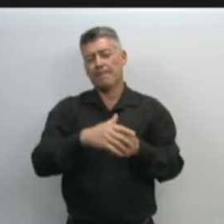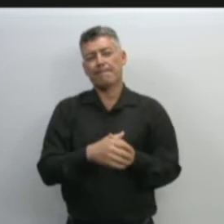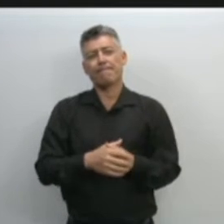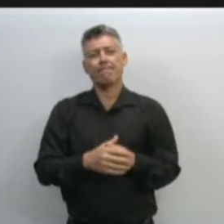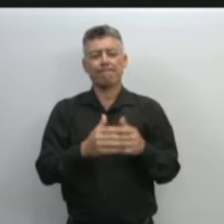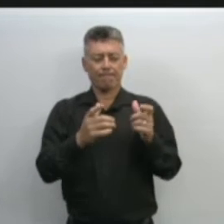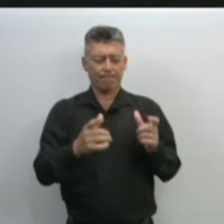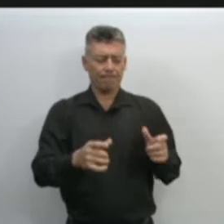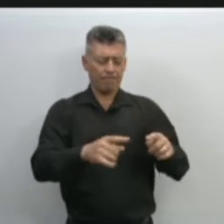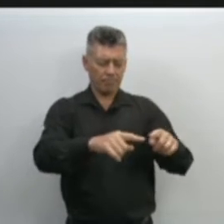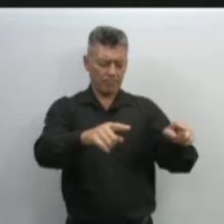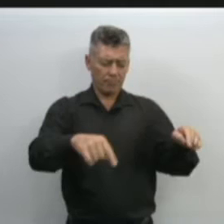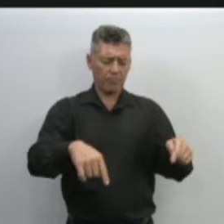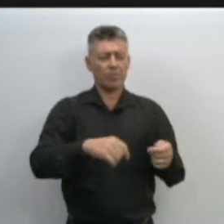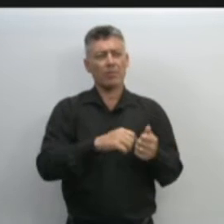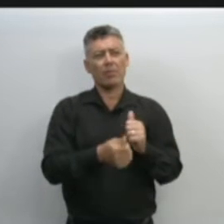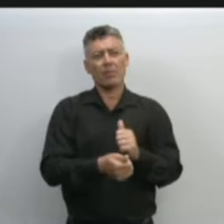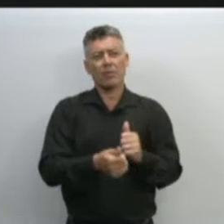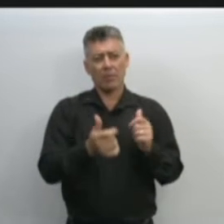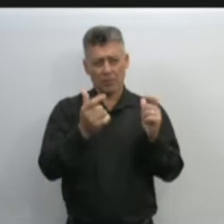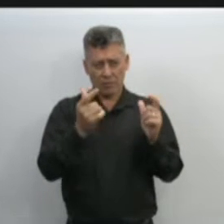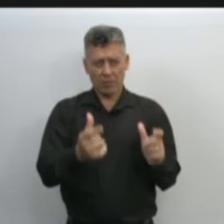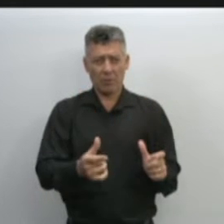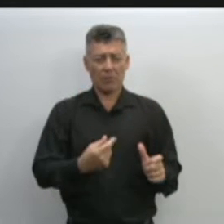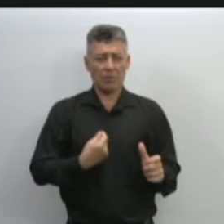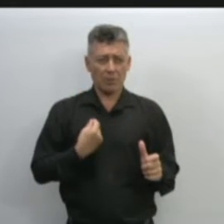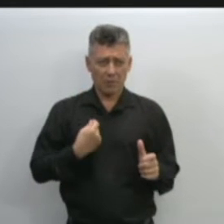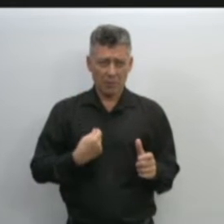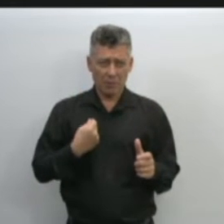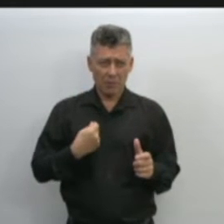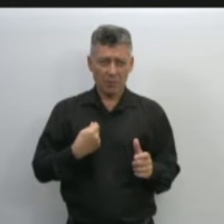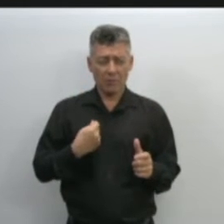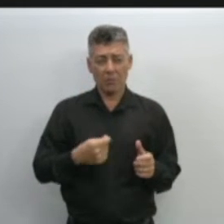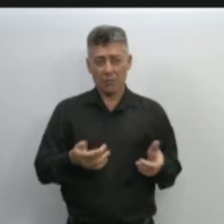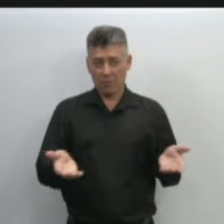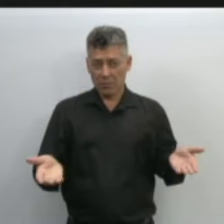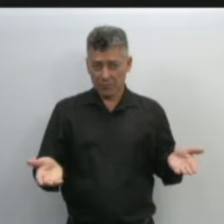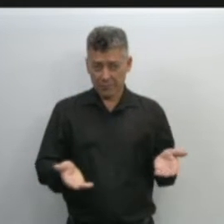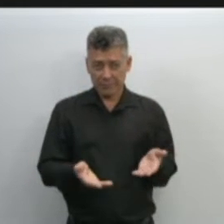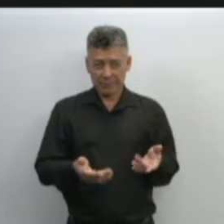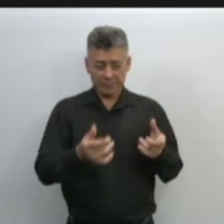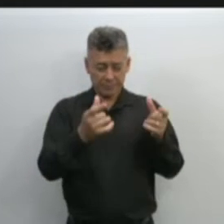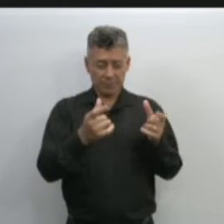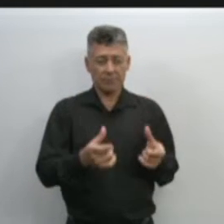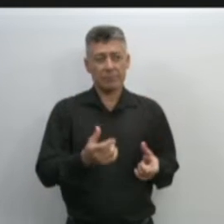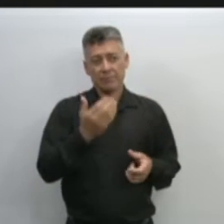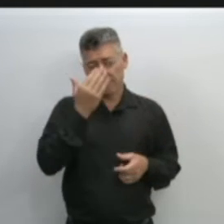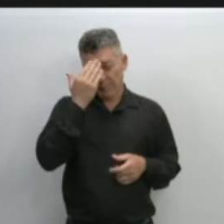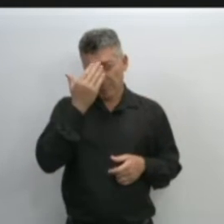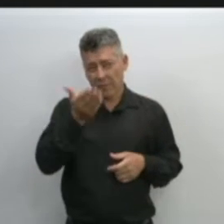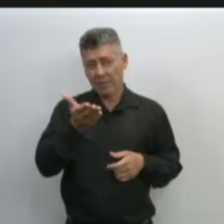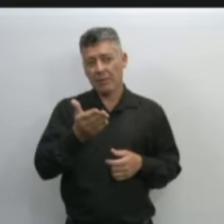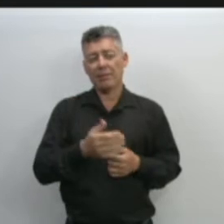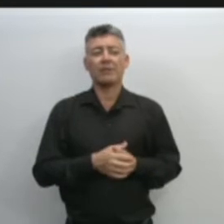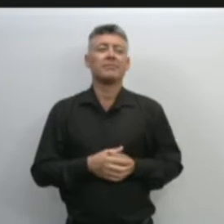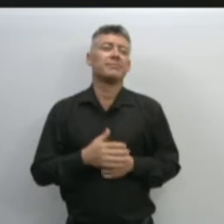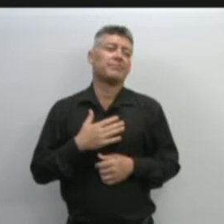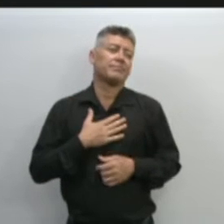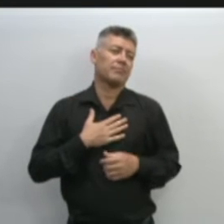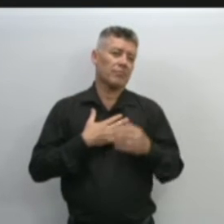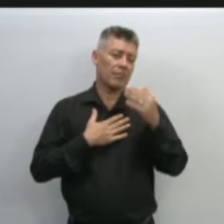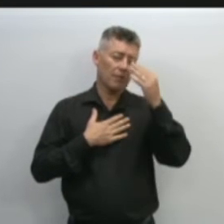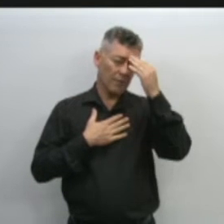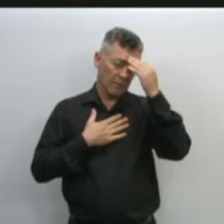de esportes, e a comunidade se fez presente. E aqui nesse momento eu gostaria de agradecer. A gente sabe que